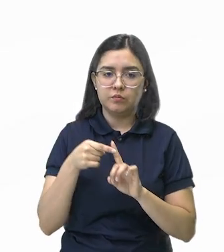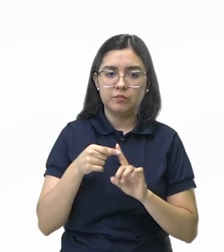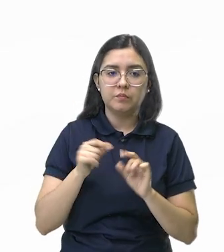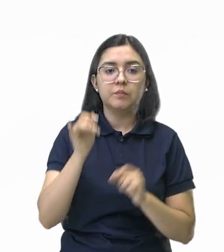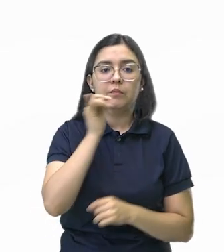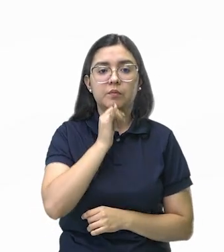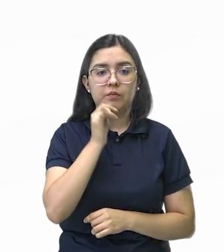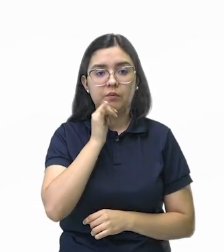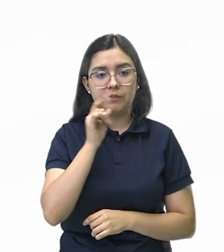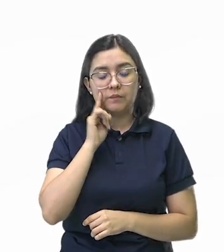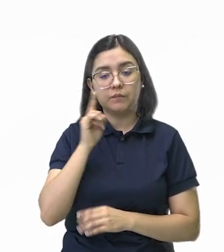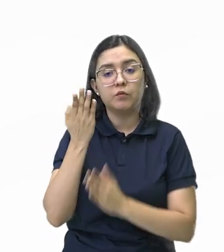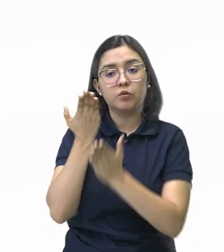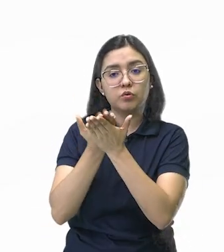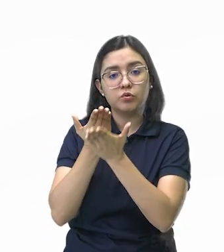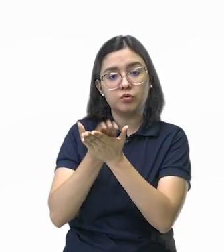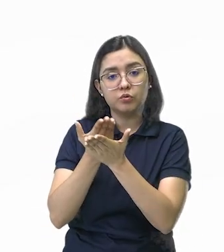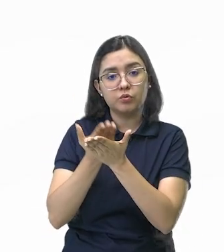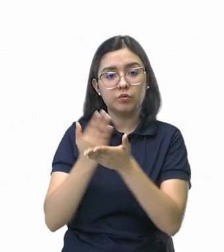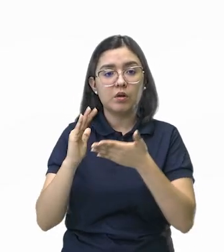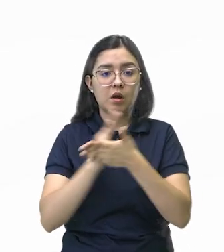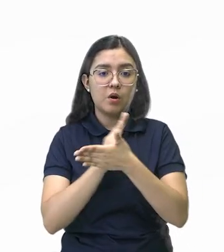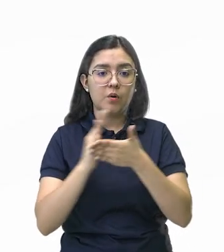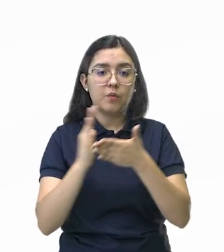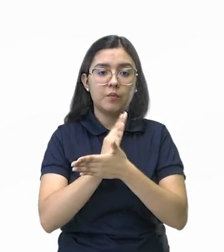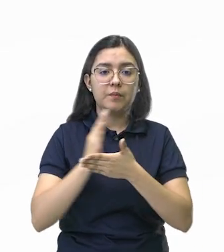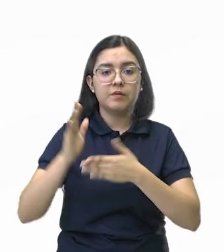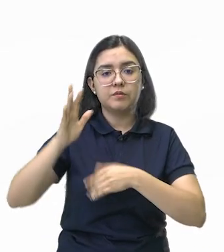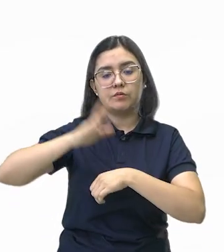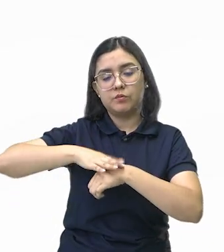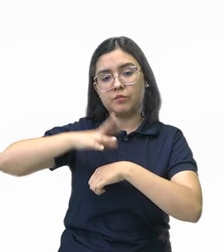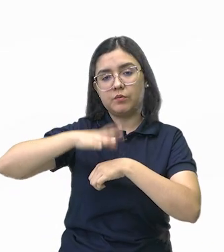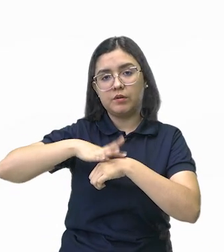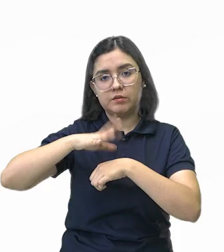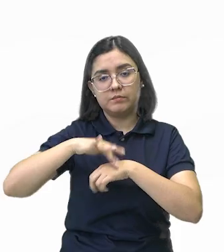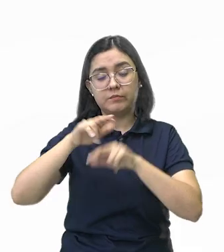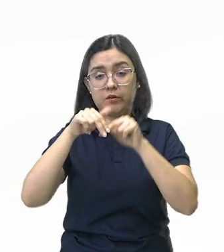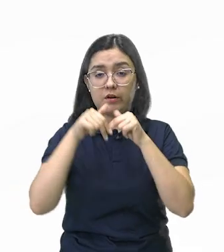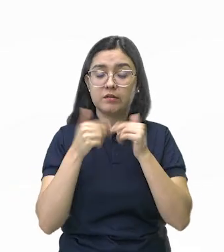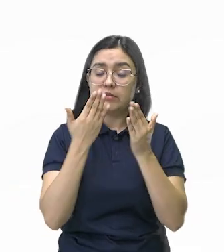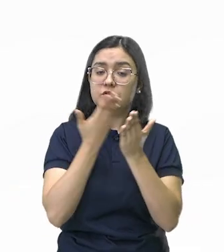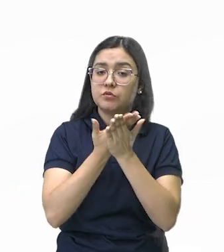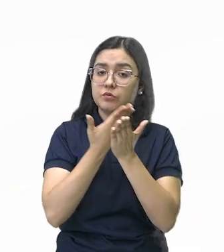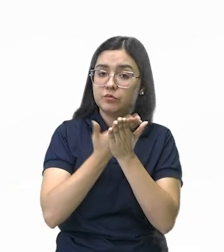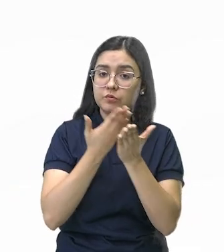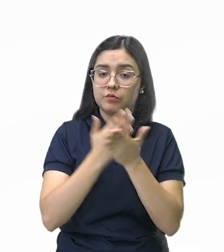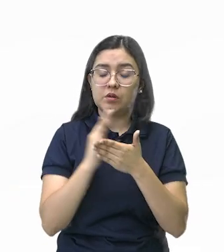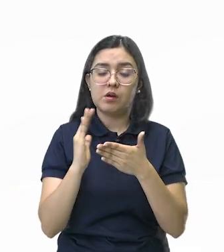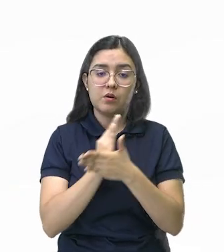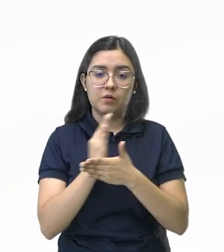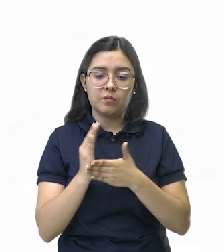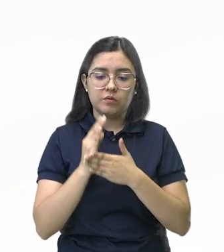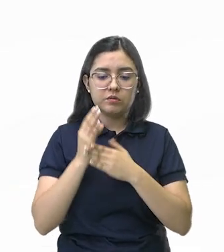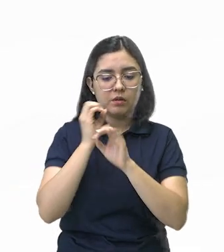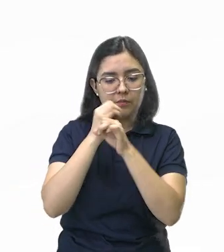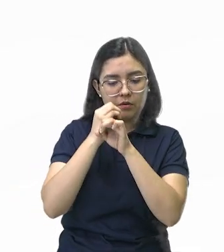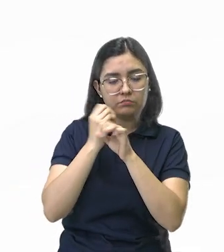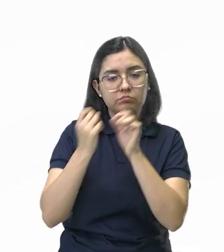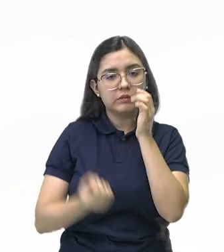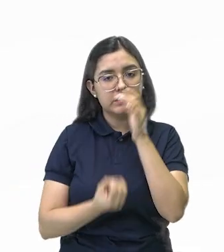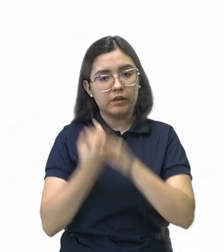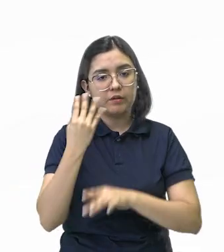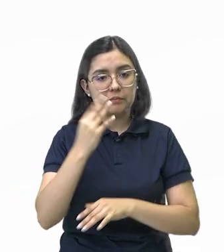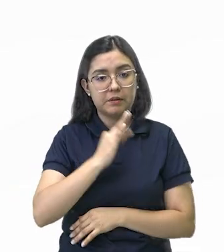Por exemplo, para o estudo de algumas doenças. E por conta desse estudo, né, alguns laboratórios conseguiram desenvolver